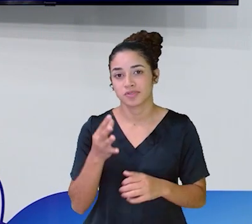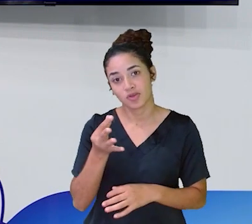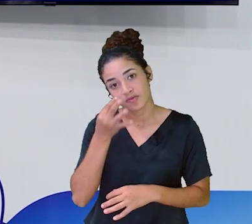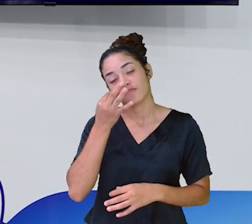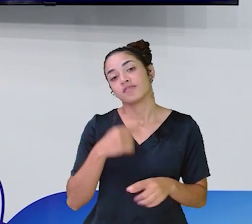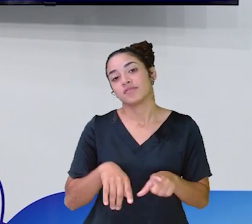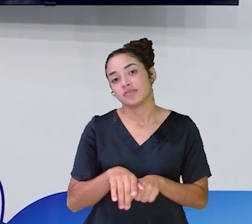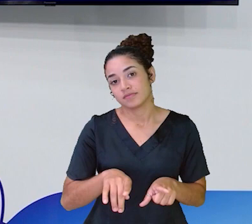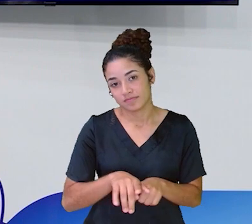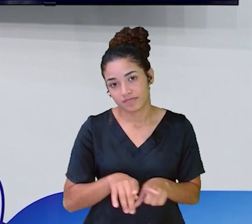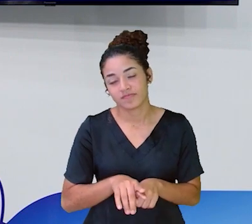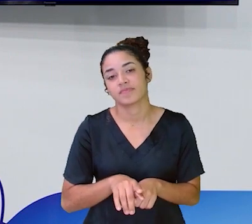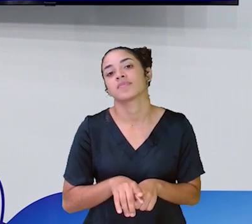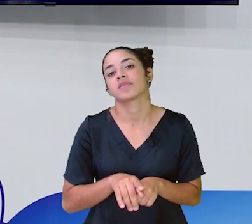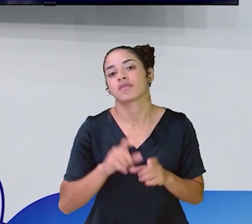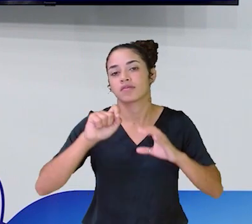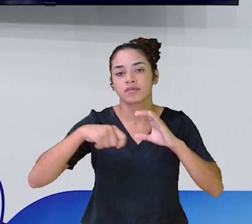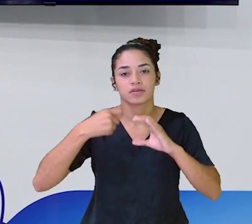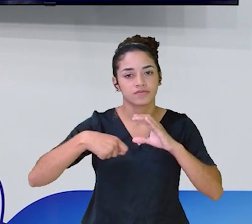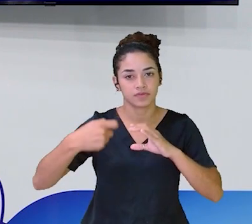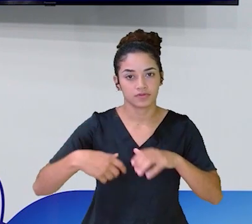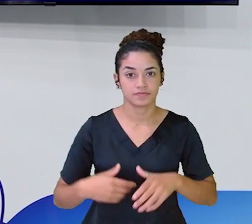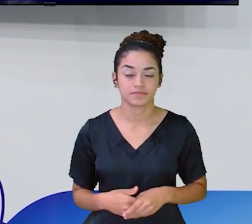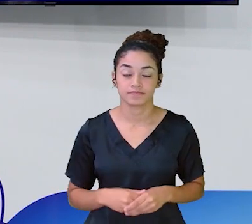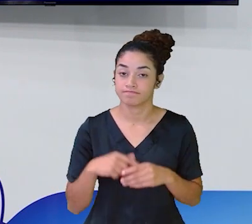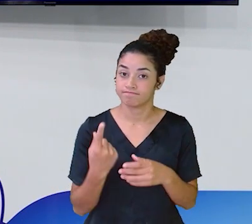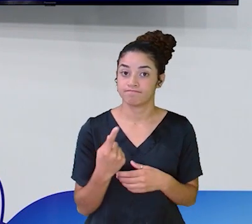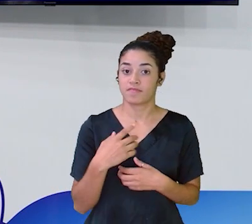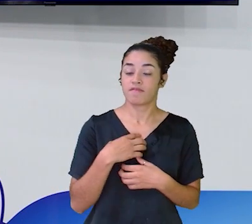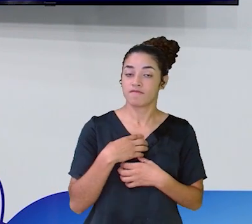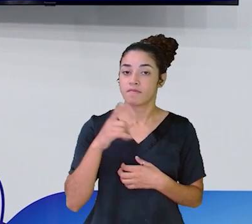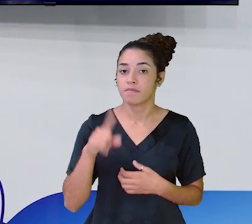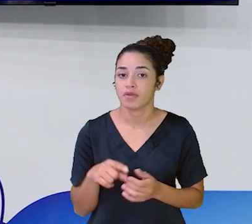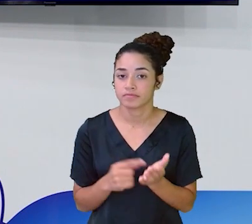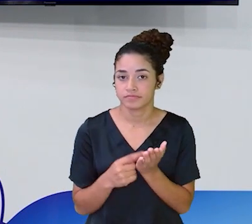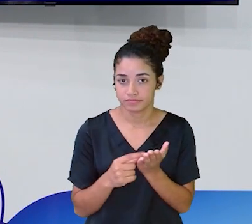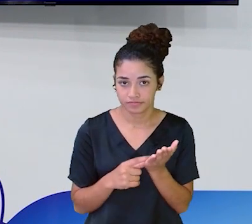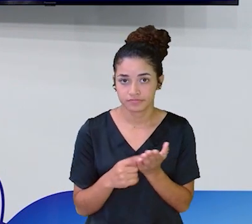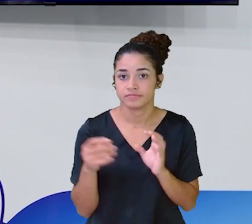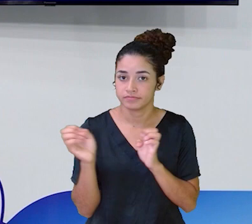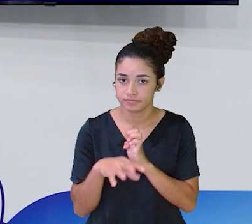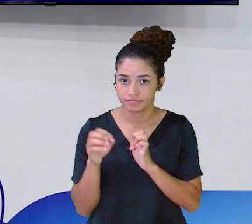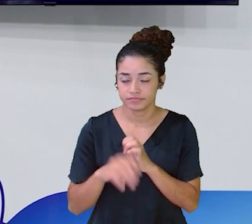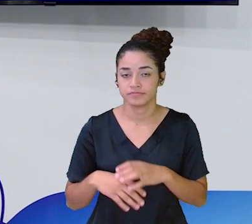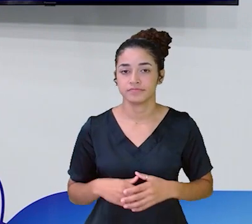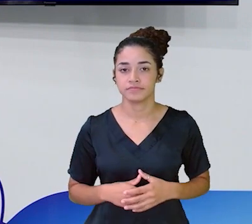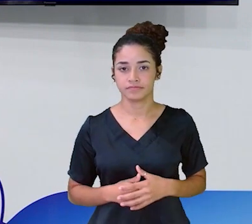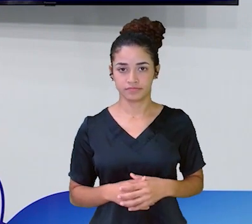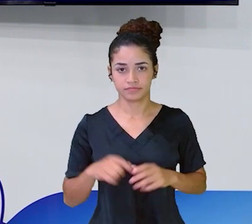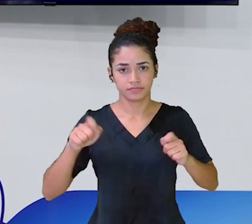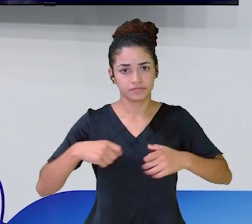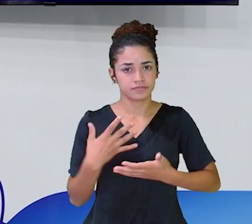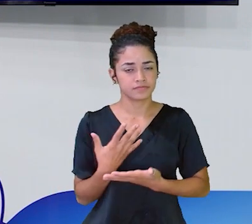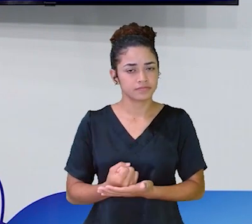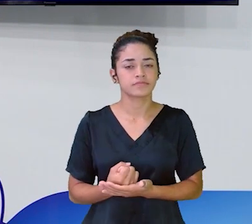vivo, como também a reprise. Uma dessas maneiras, formas, é através do aplicativo do Educa Recife. Você baixa